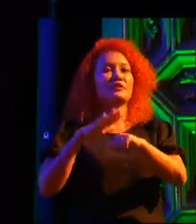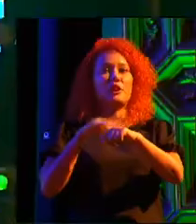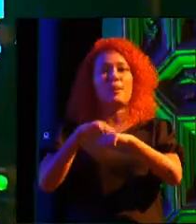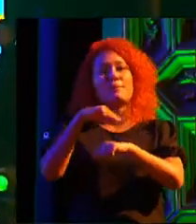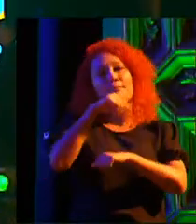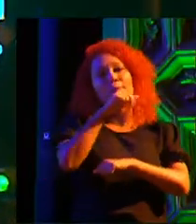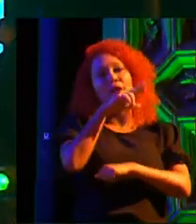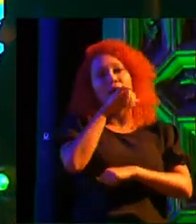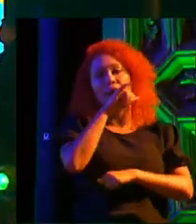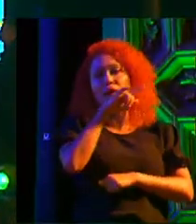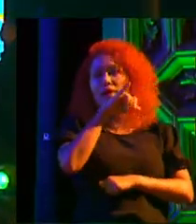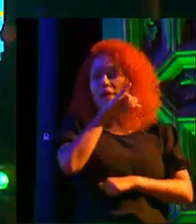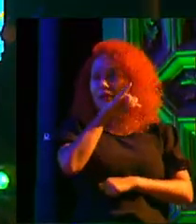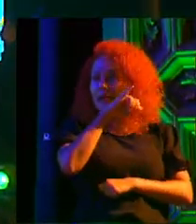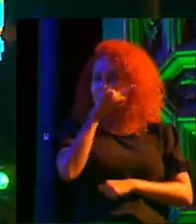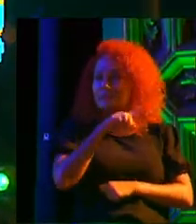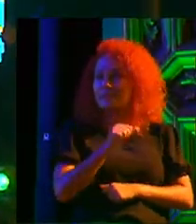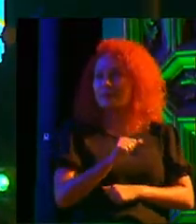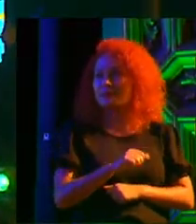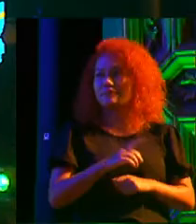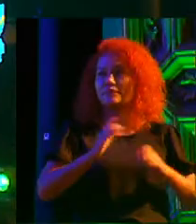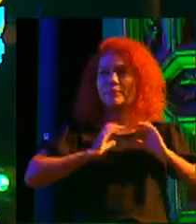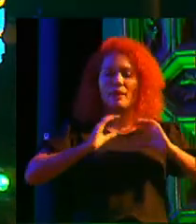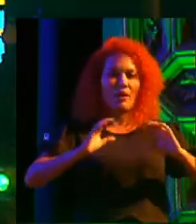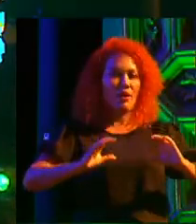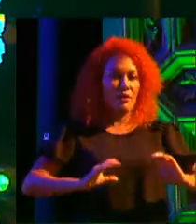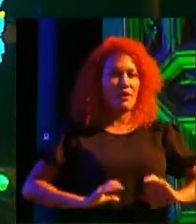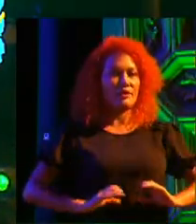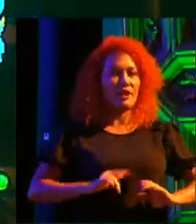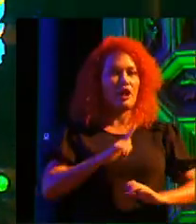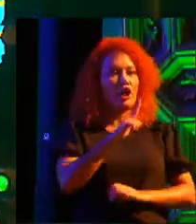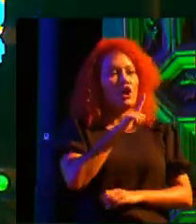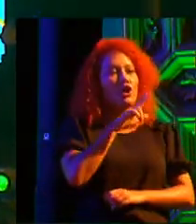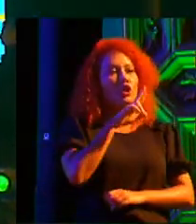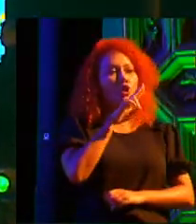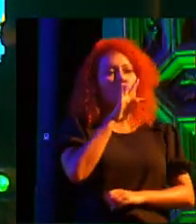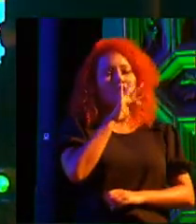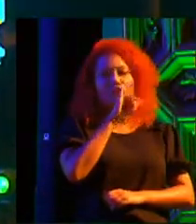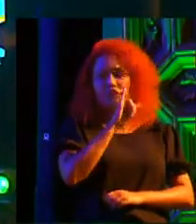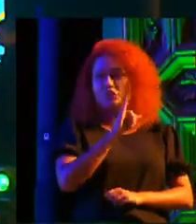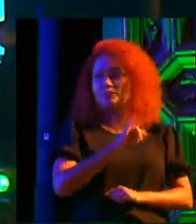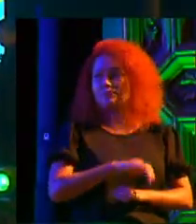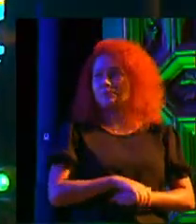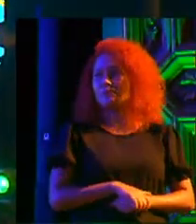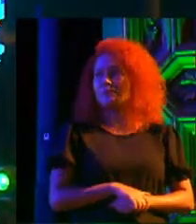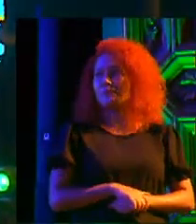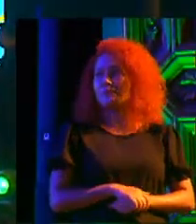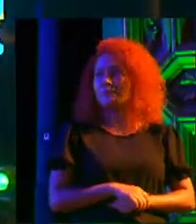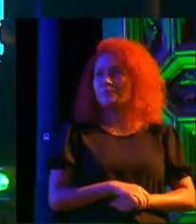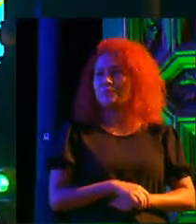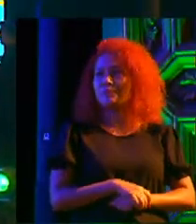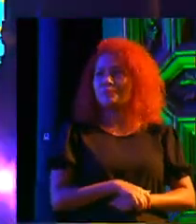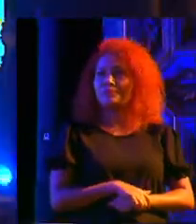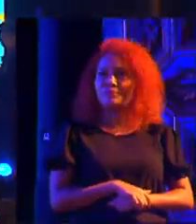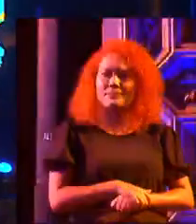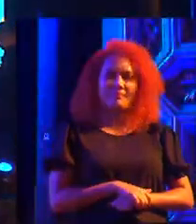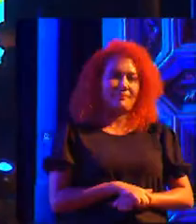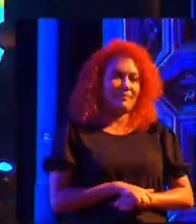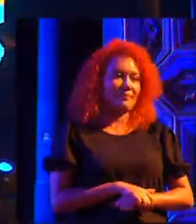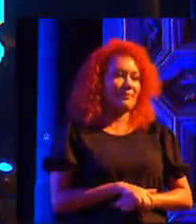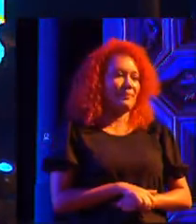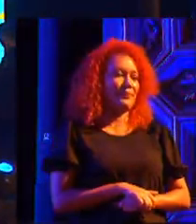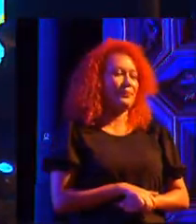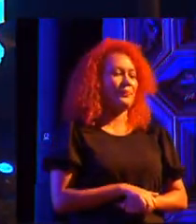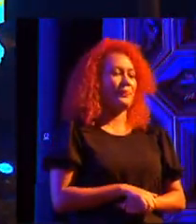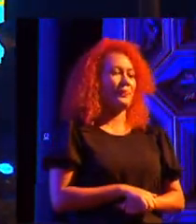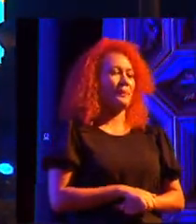a coordenadora geral do Prêmio Amazônia de Música, Lute Assuatã, gestora de projetos para esse residente em São